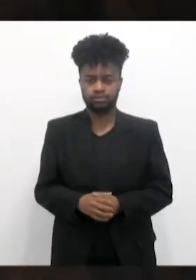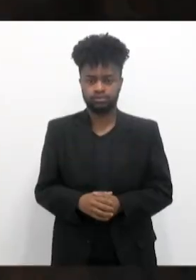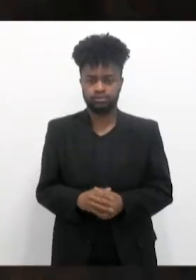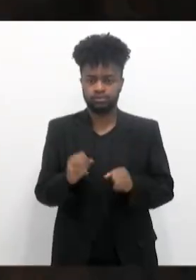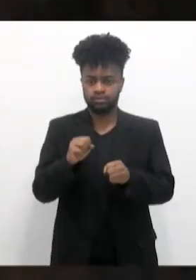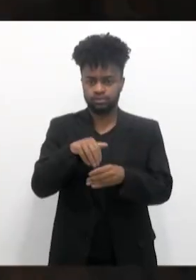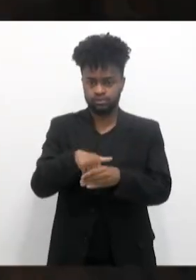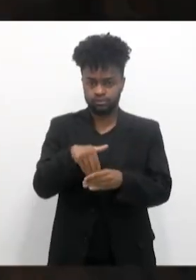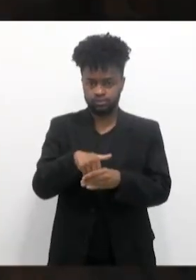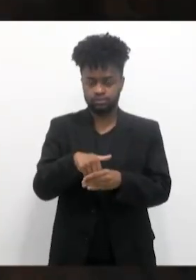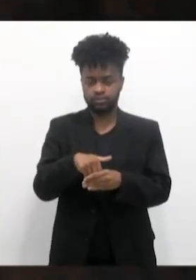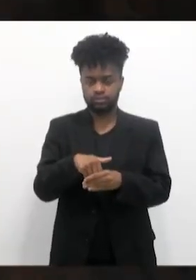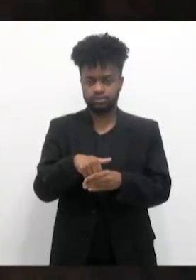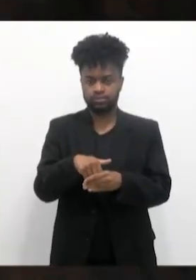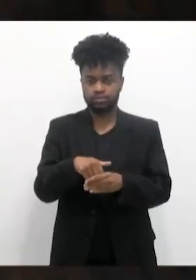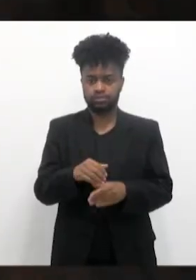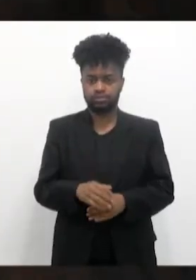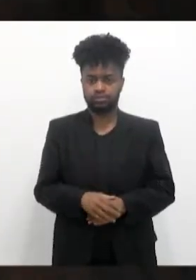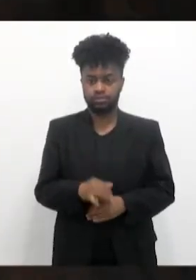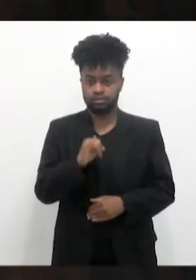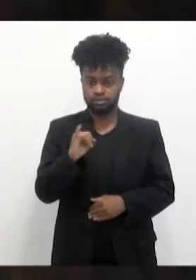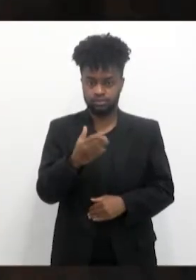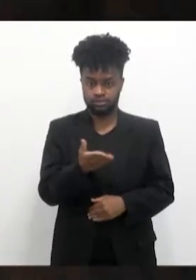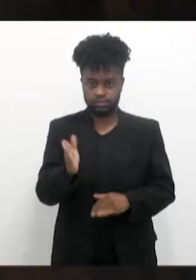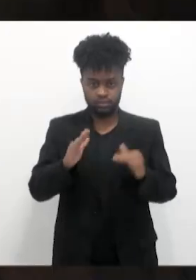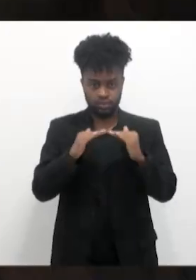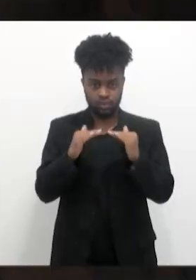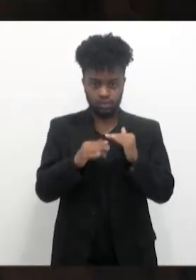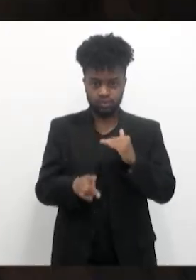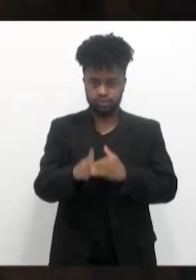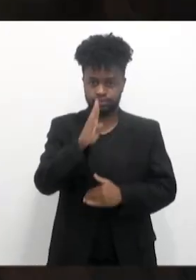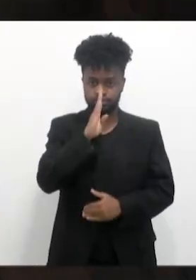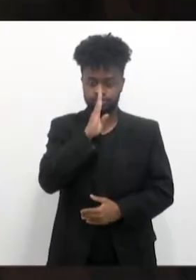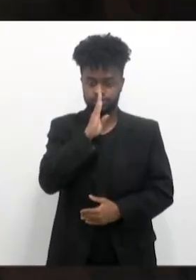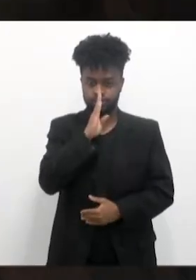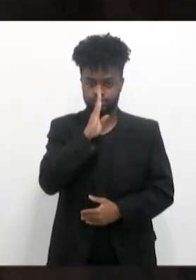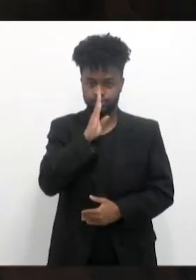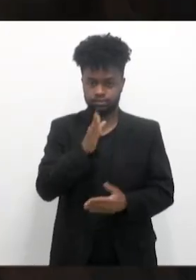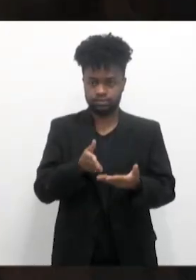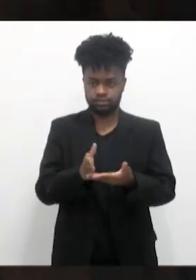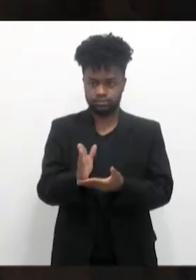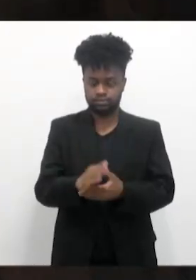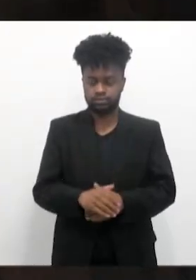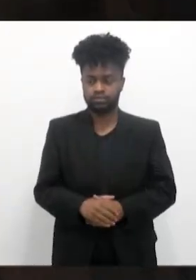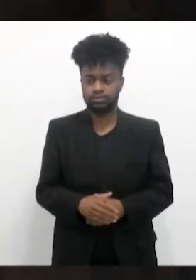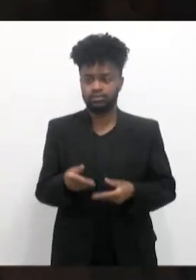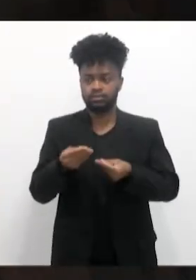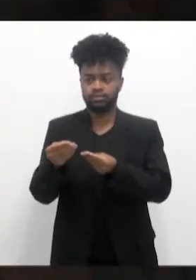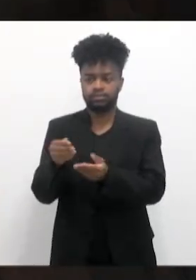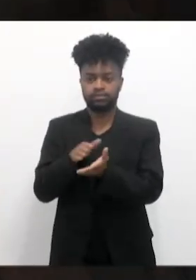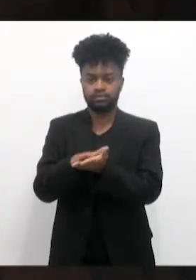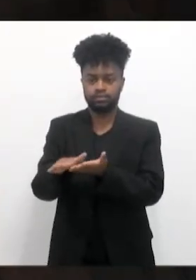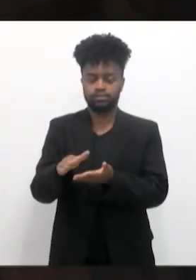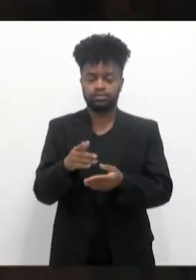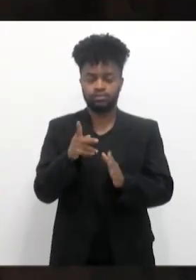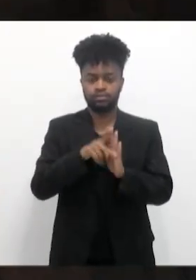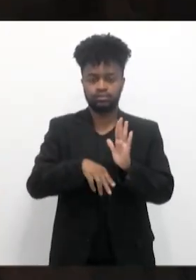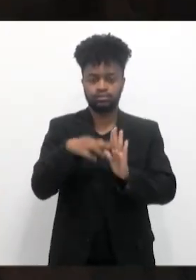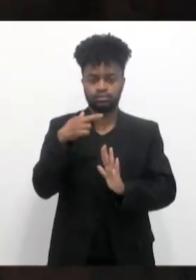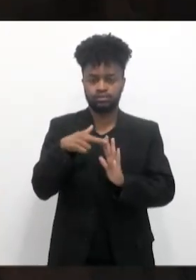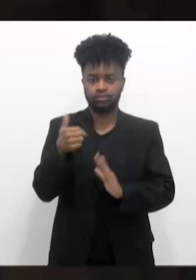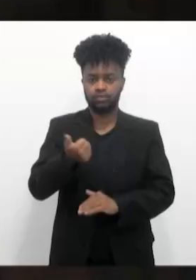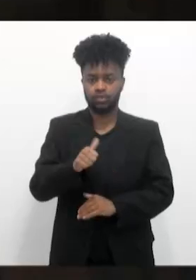discussão, em votação. Os senhores que aprovam permaneçam como estão. Aprovado, vai à promulgação. Projeto de resolução